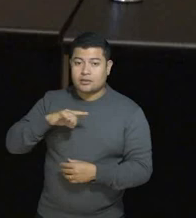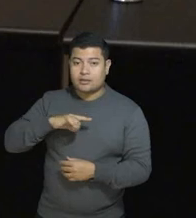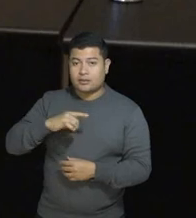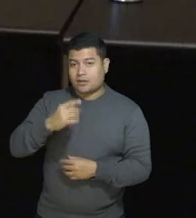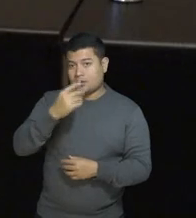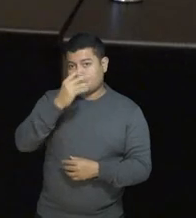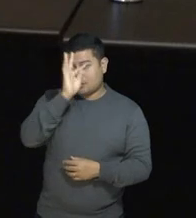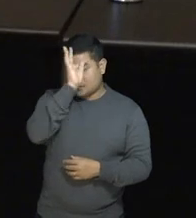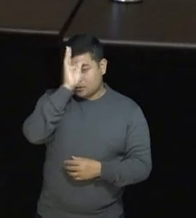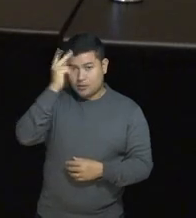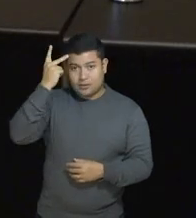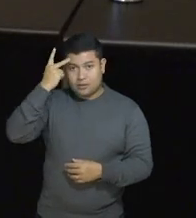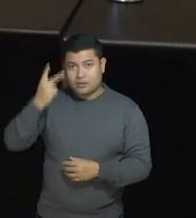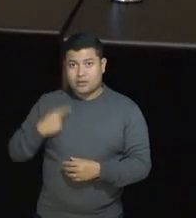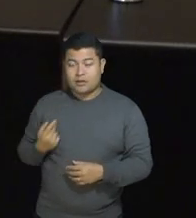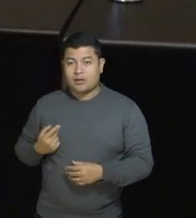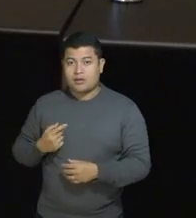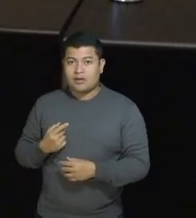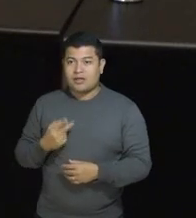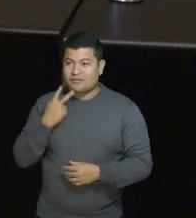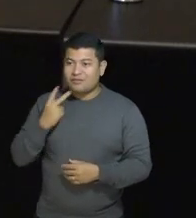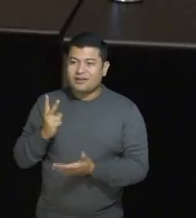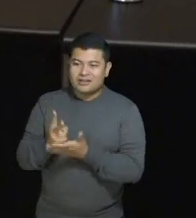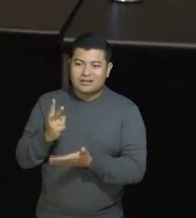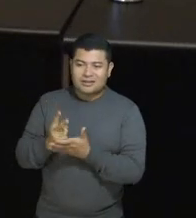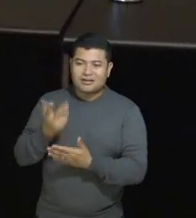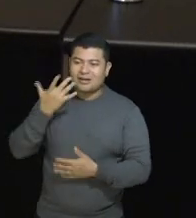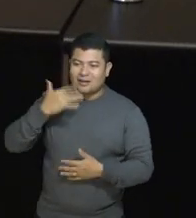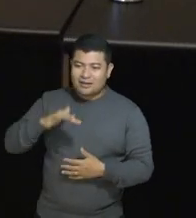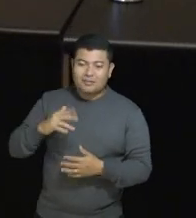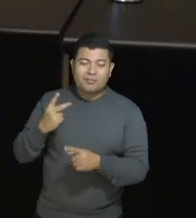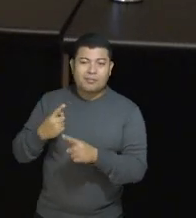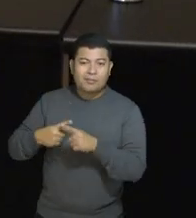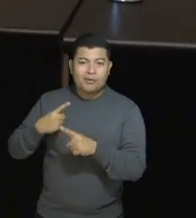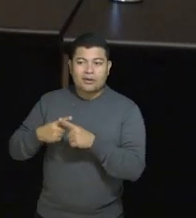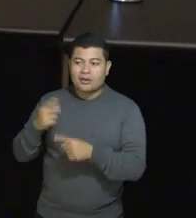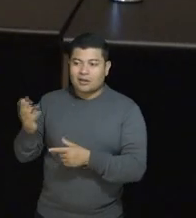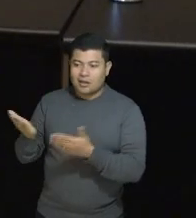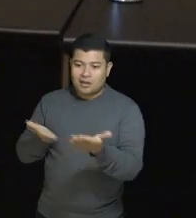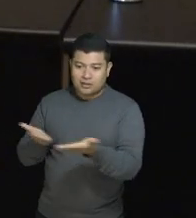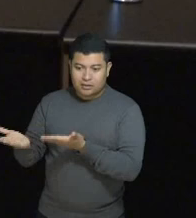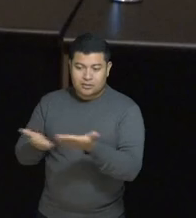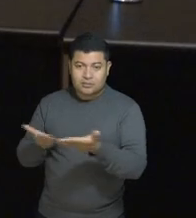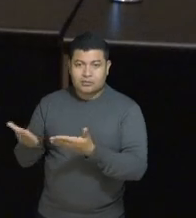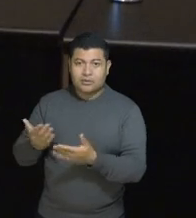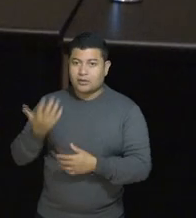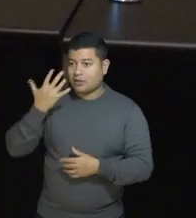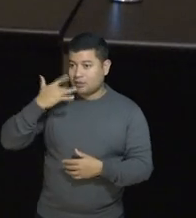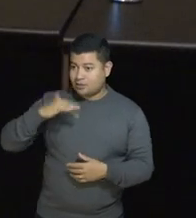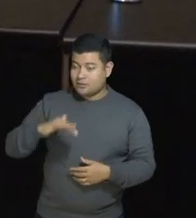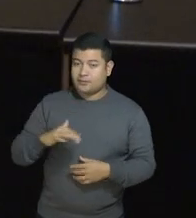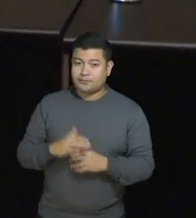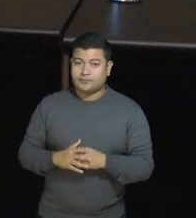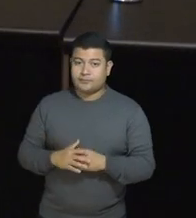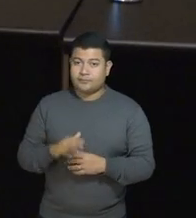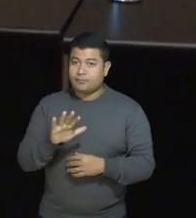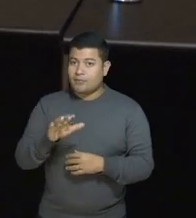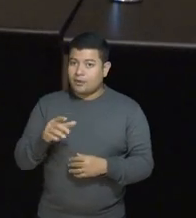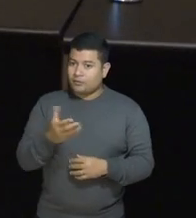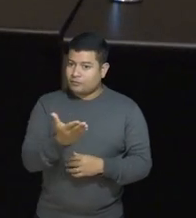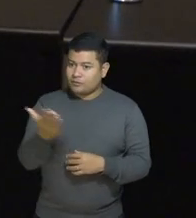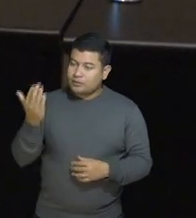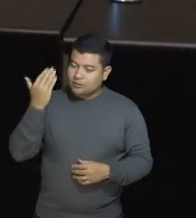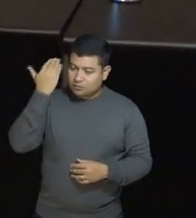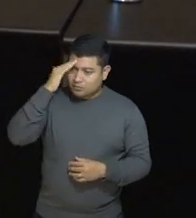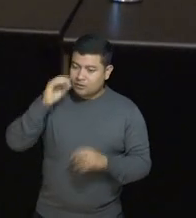falando crianças, porque o meu público é criança, então eu, por vezes, acabo falando criança, mas vocês entendam como estudantes,